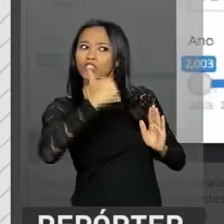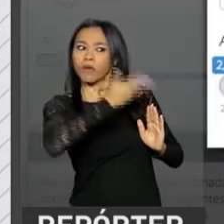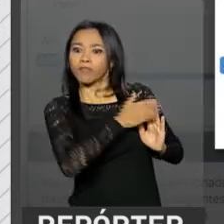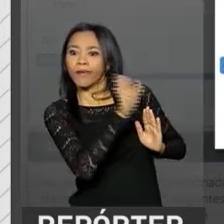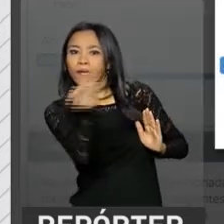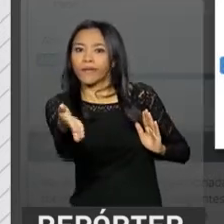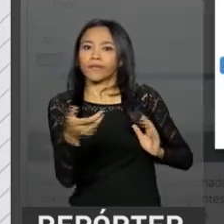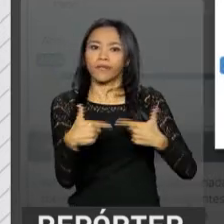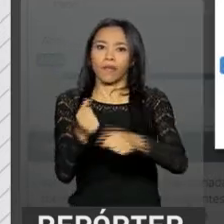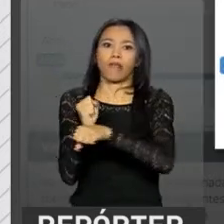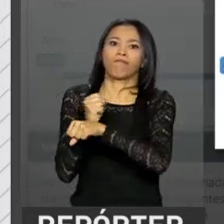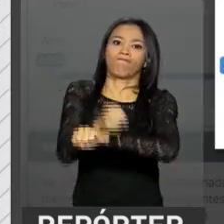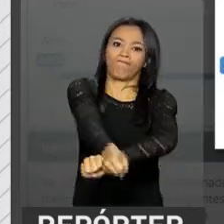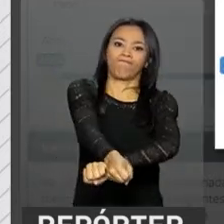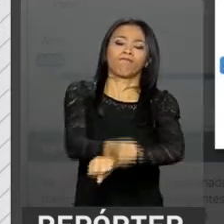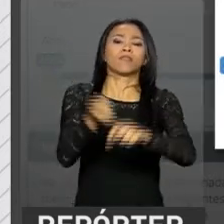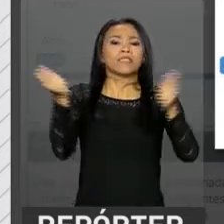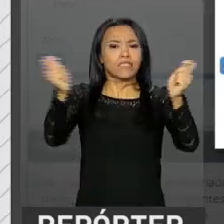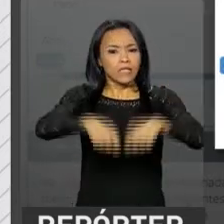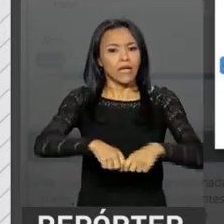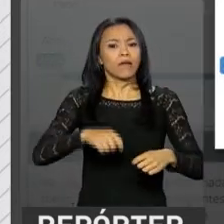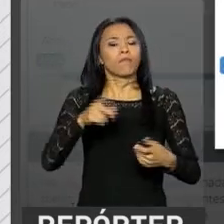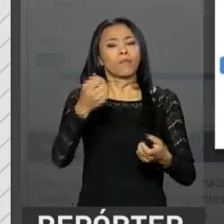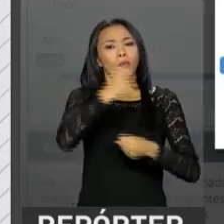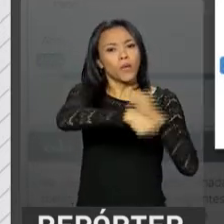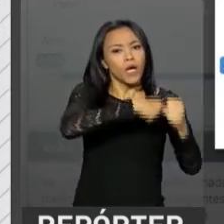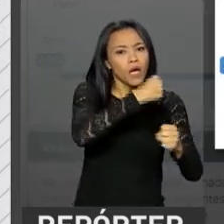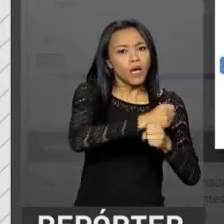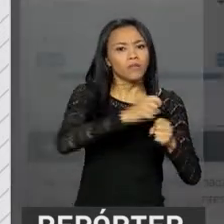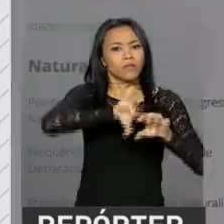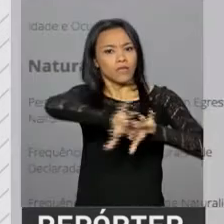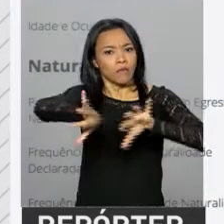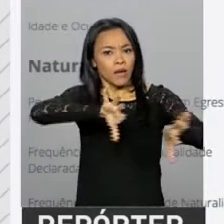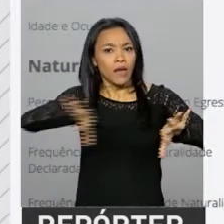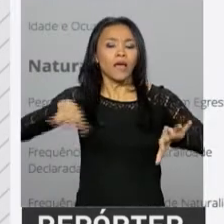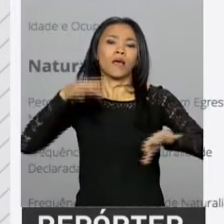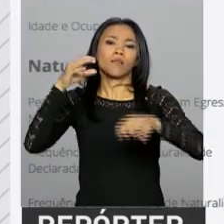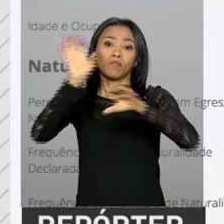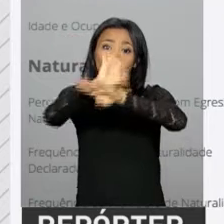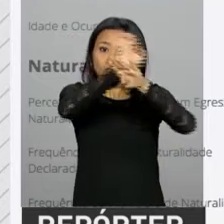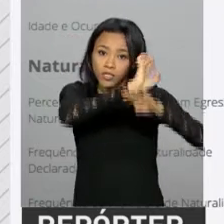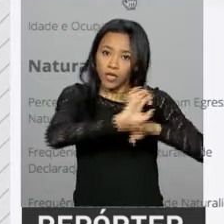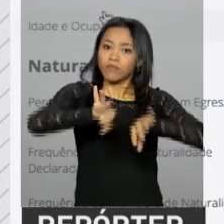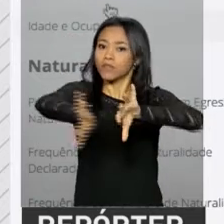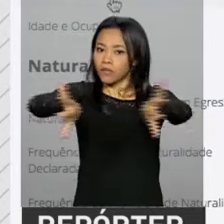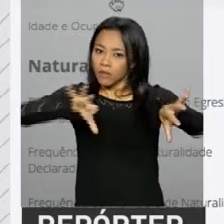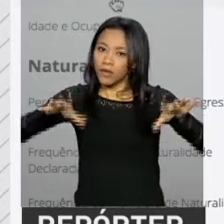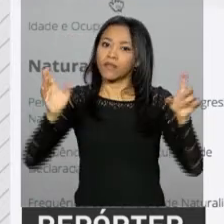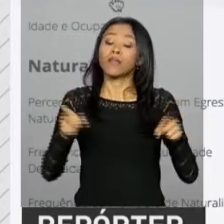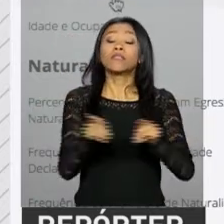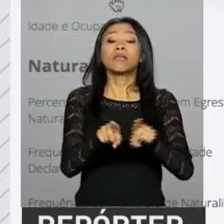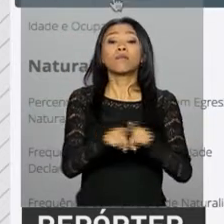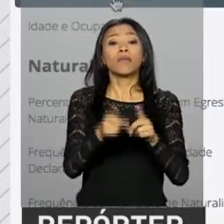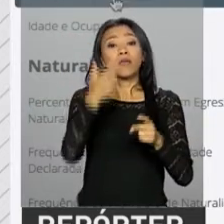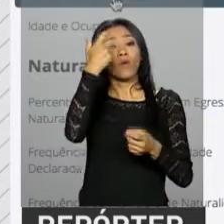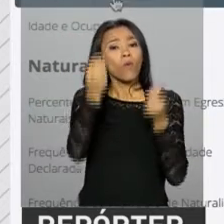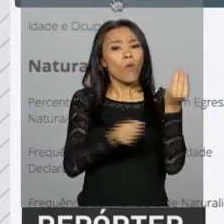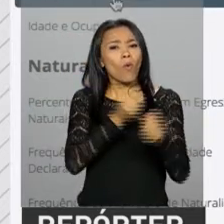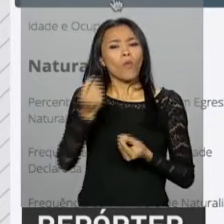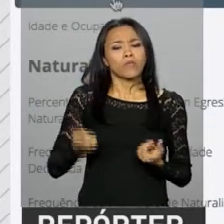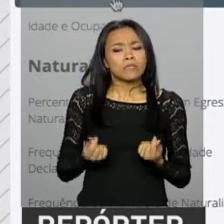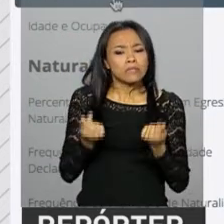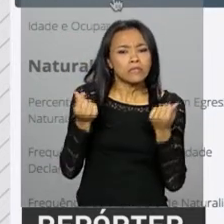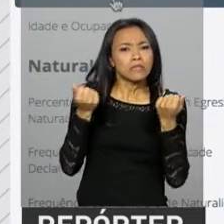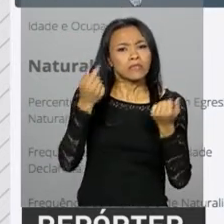dados ainda podem ser separados por ano no estado o sistema também traz o perfil sócio-econômico das vítimas e dos municípios